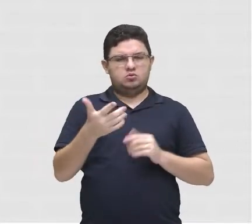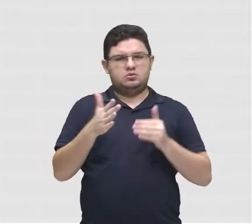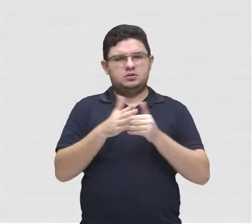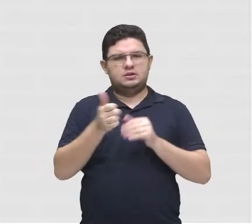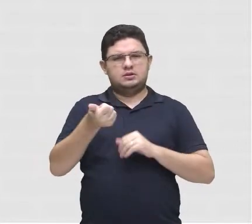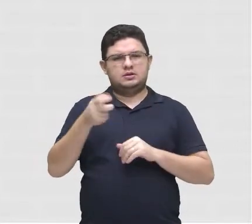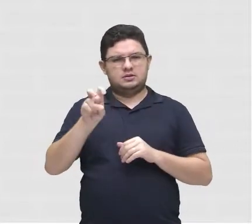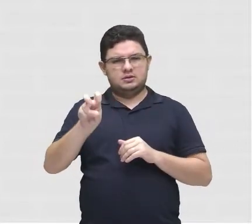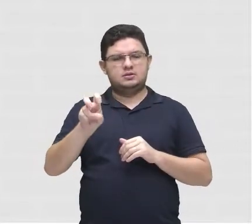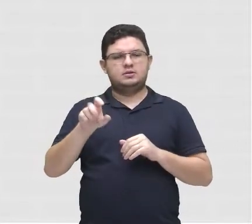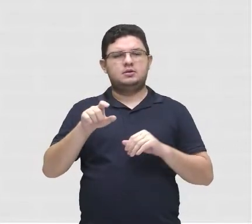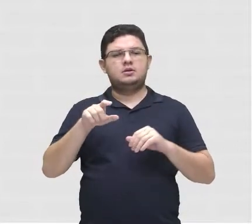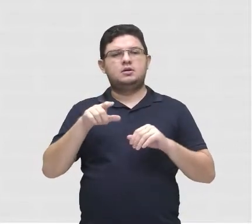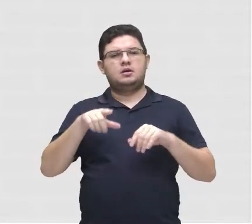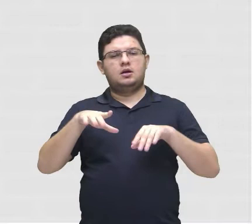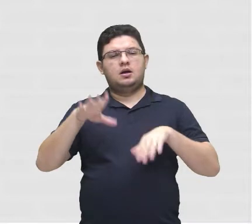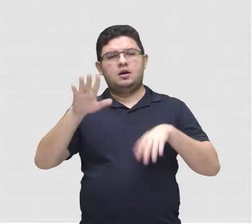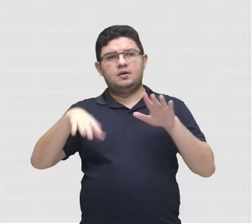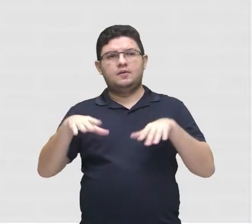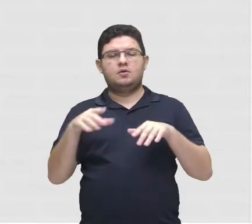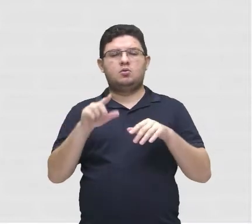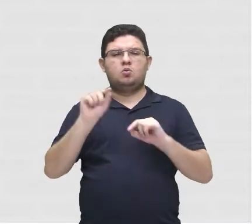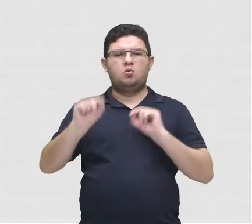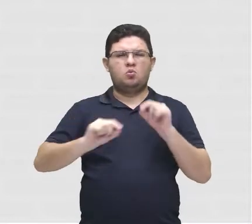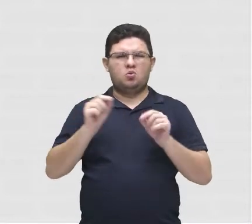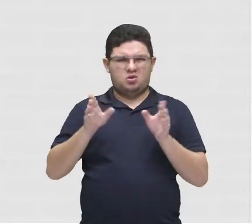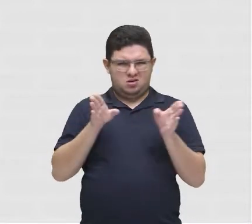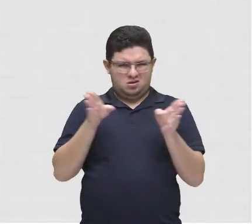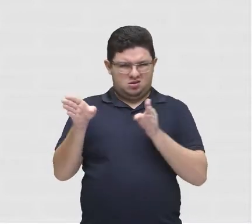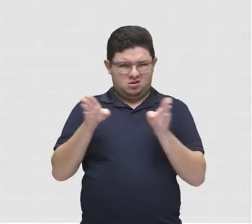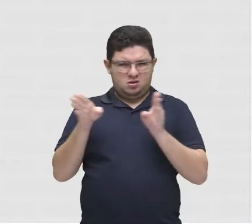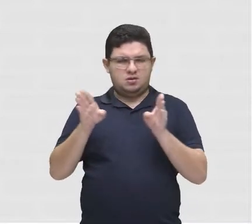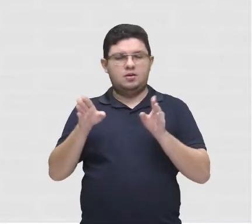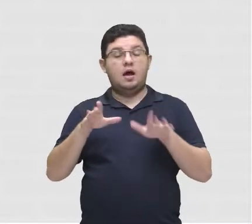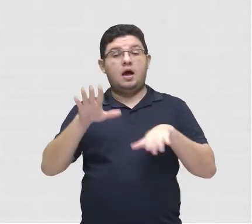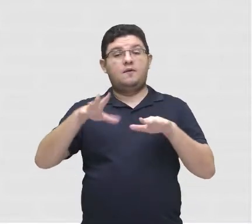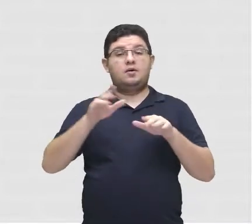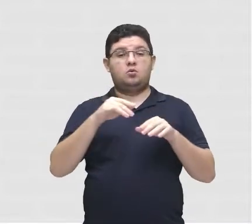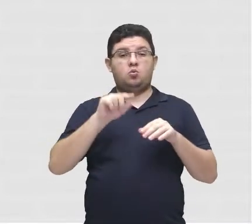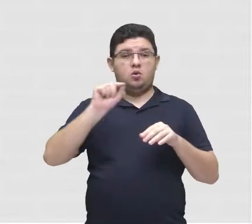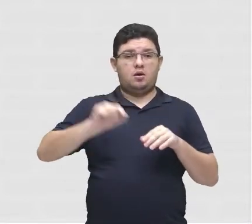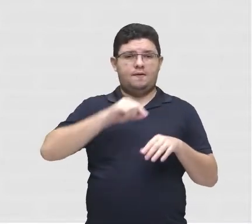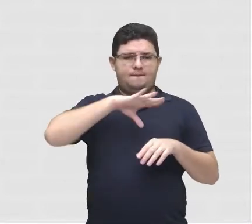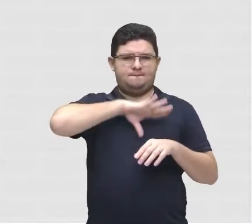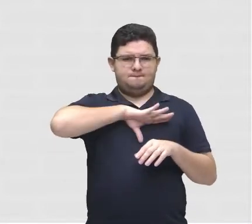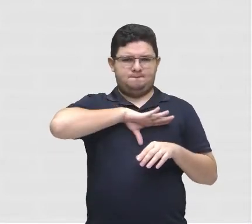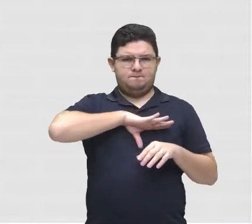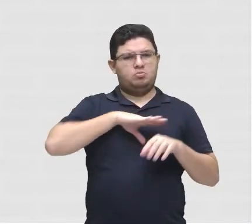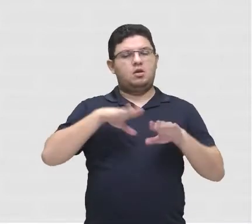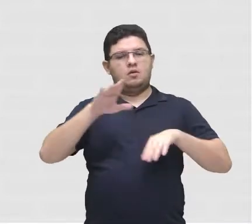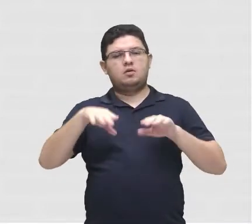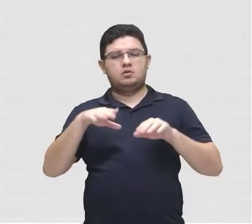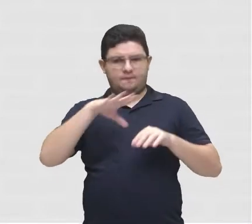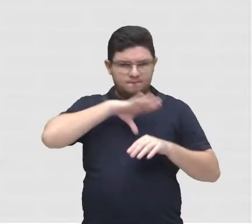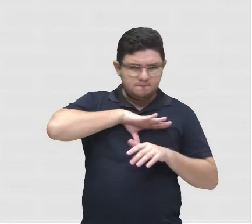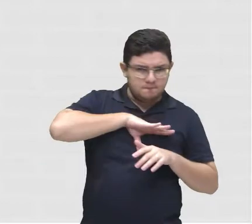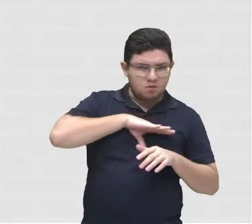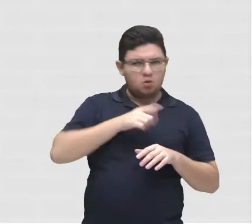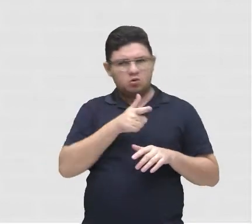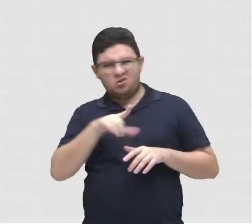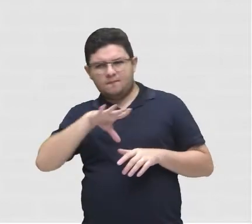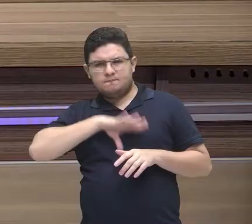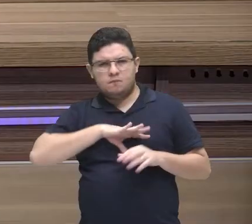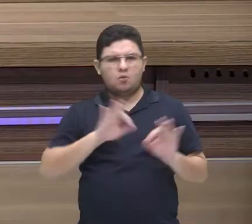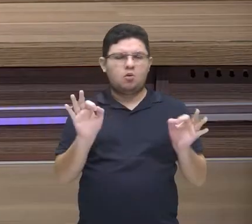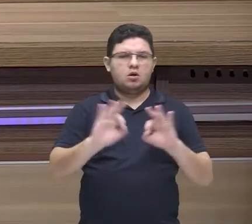mês, no outro mês não vem, falha daqui, é normal e acontecer isso até os 15 anos. Então elas começam a